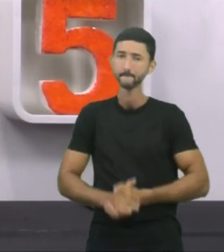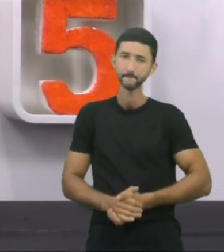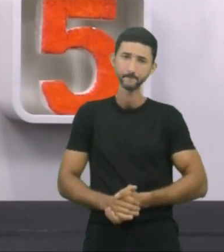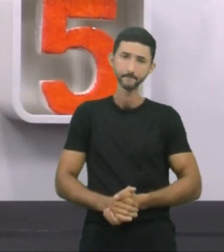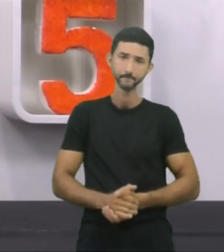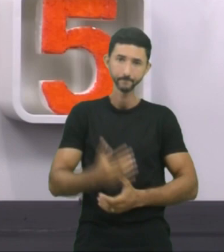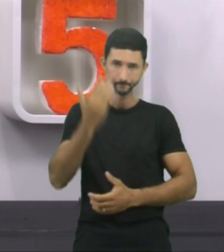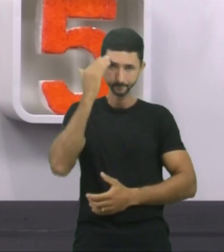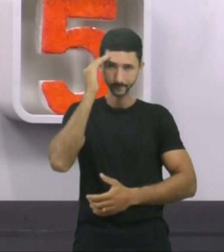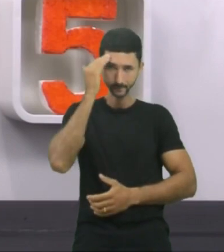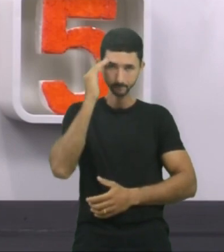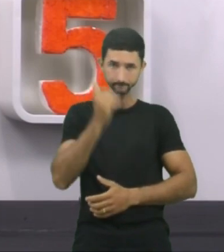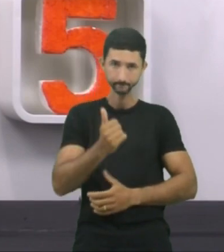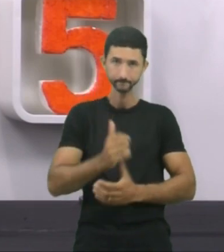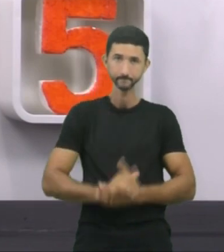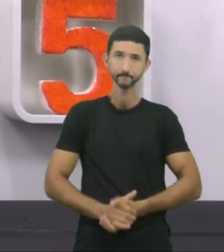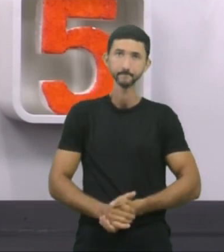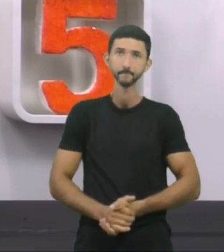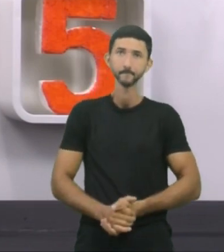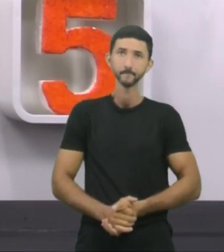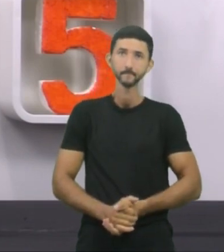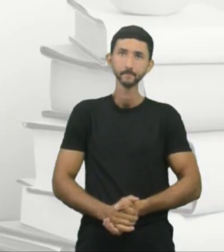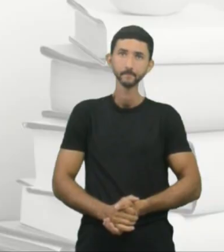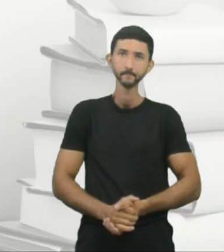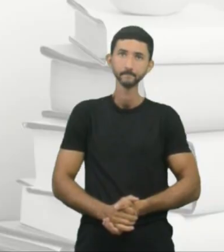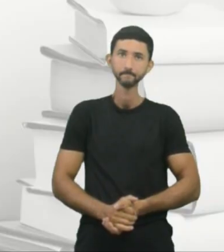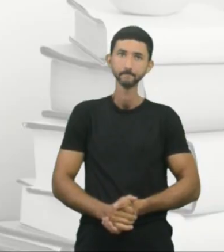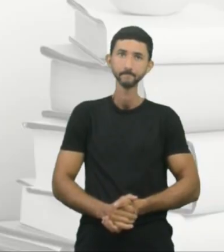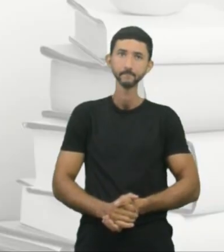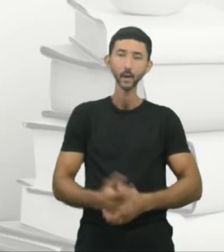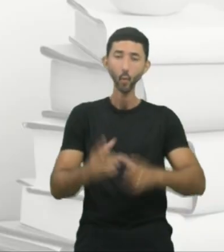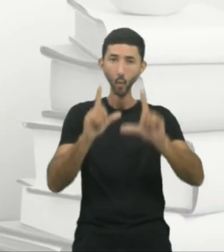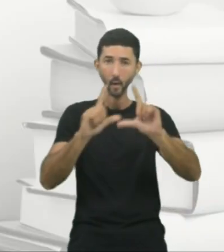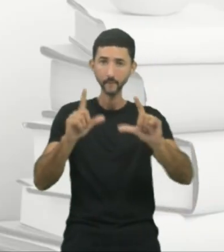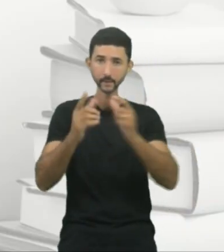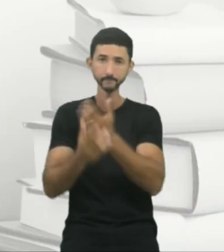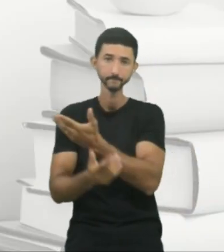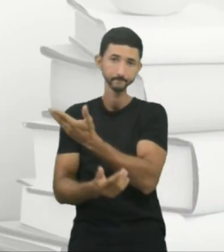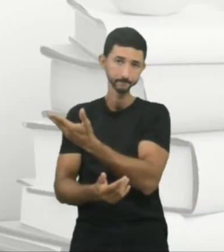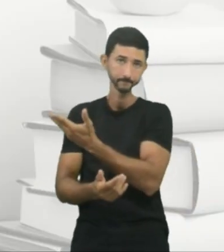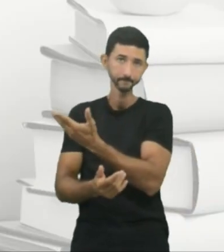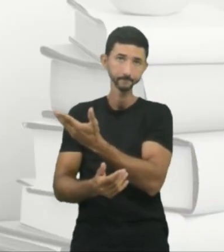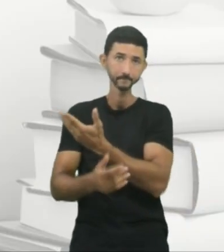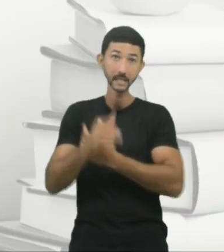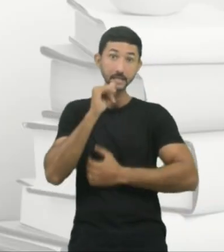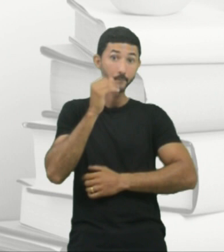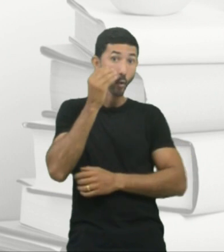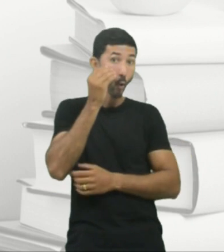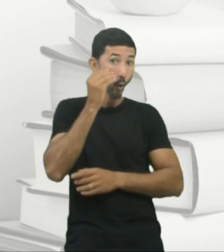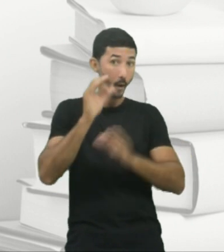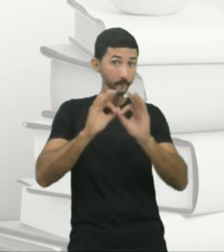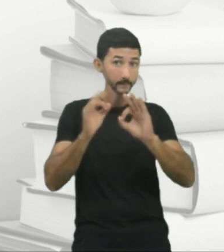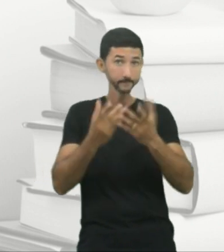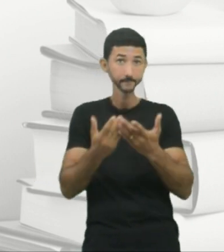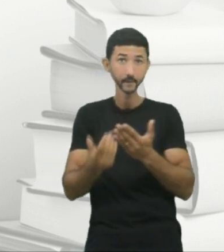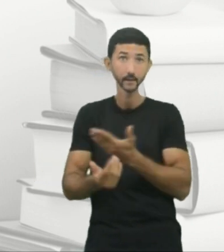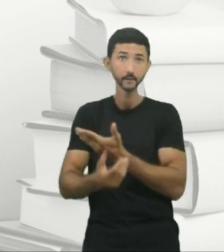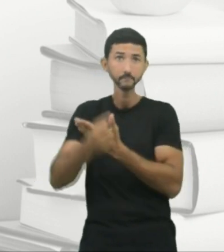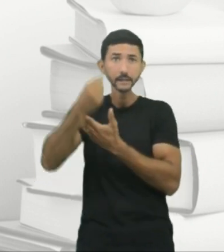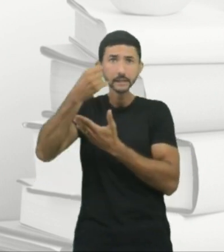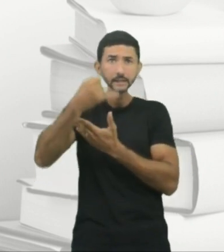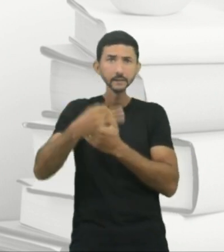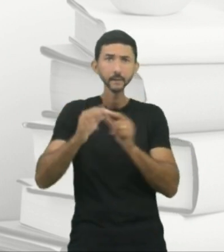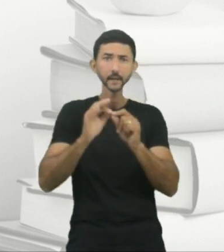tão boas, correto? Aqui eu tenho na tela uma observação que fala